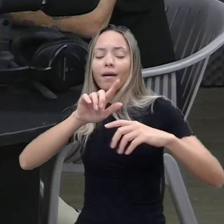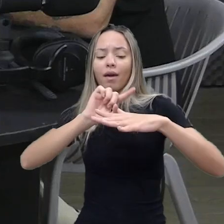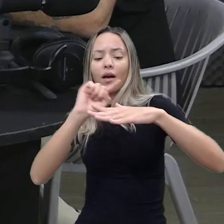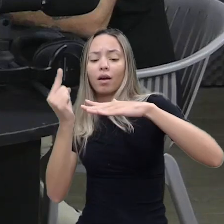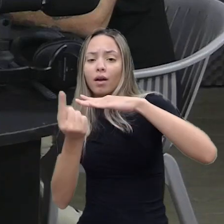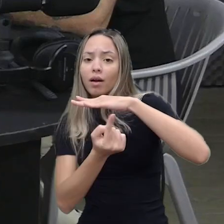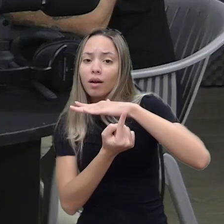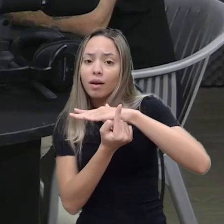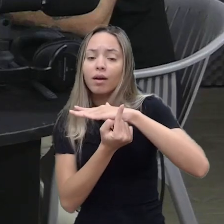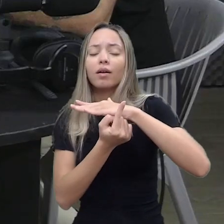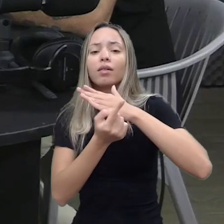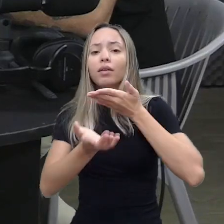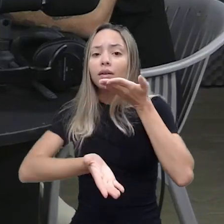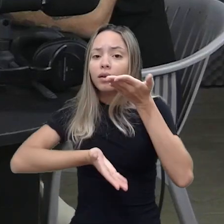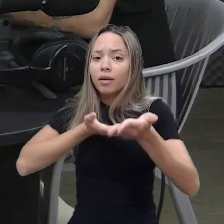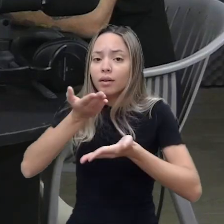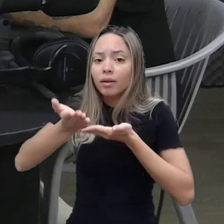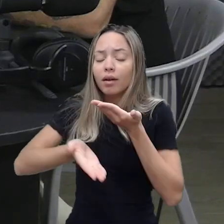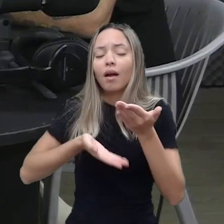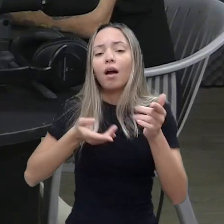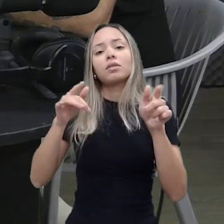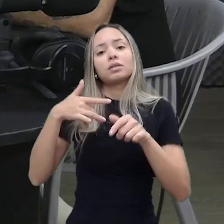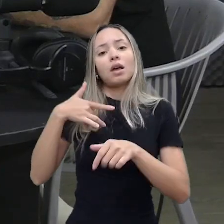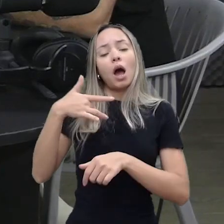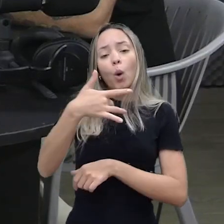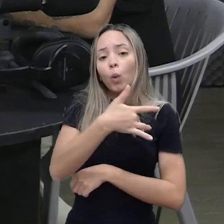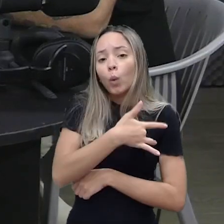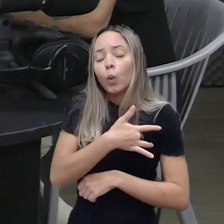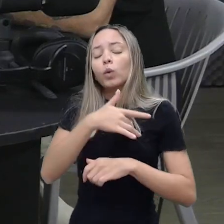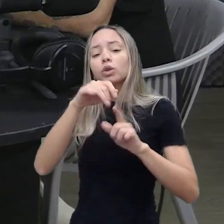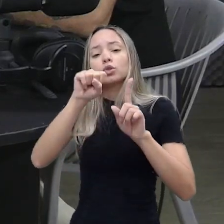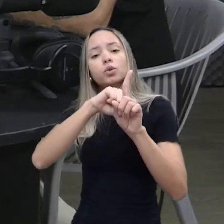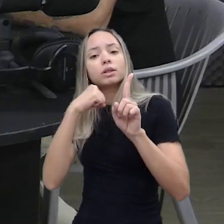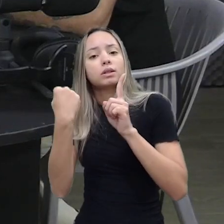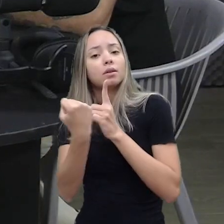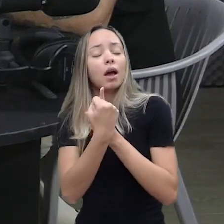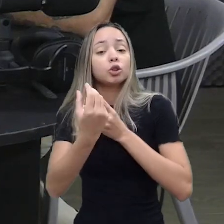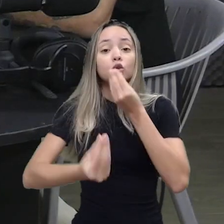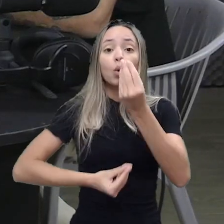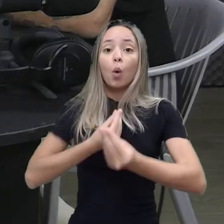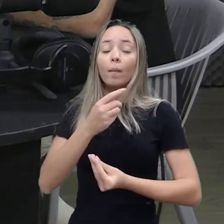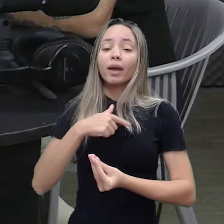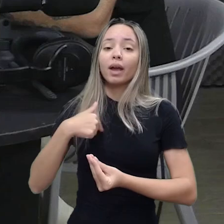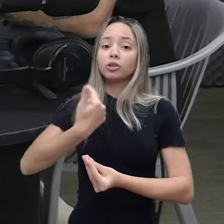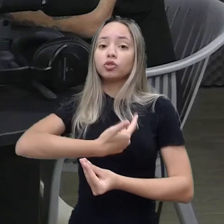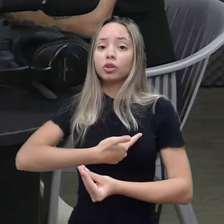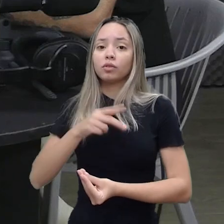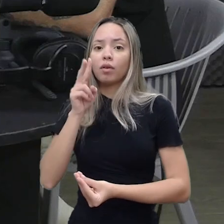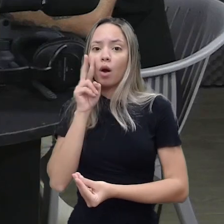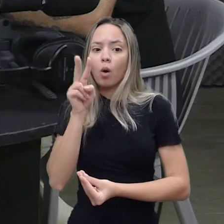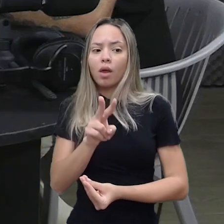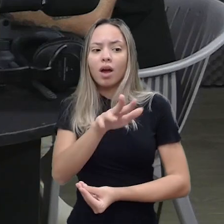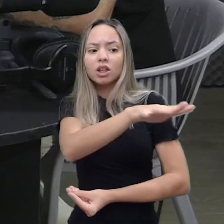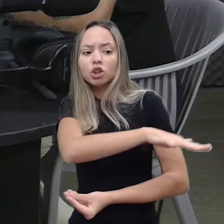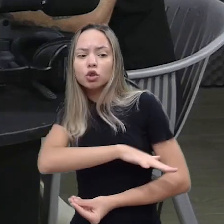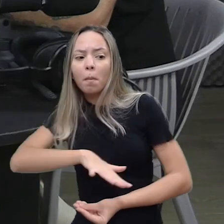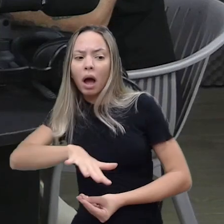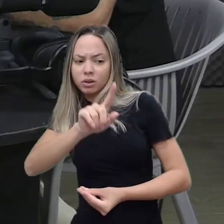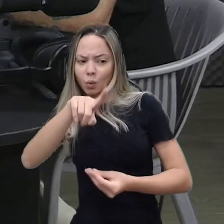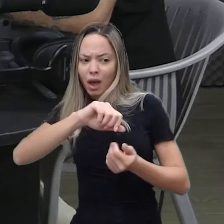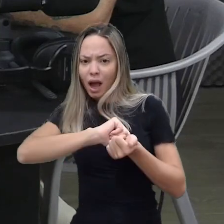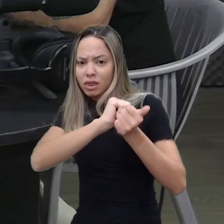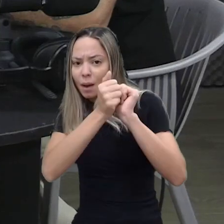por questões também sociais, né, de como é que você vai olhar para um espaço e perceber que aquele espaço está